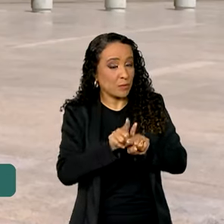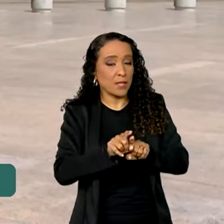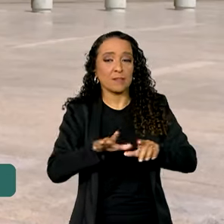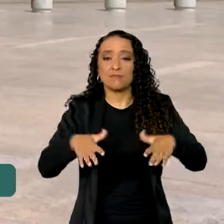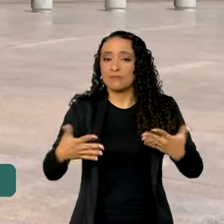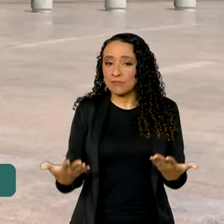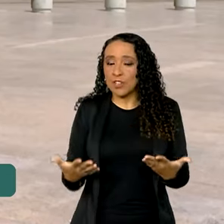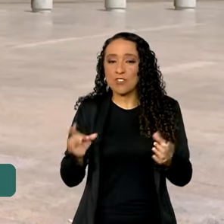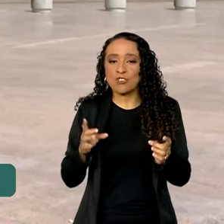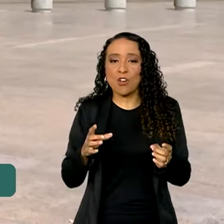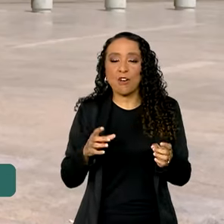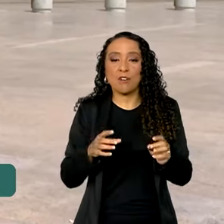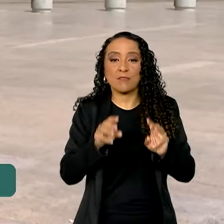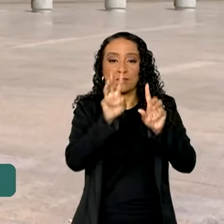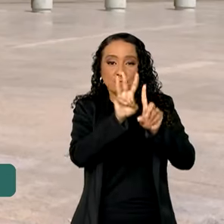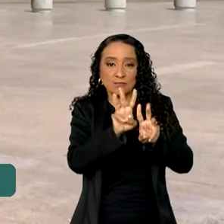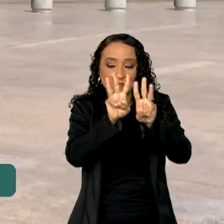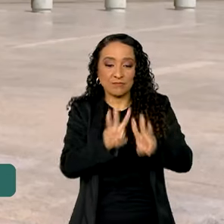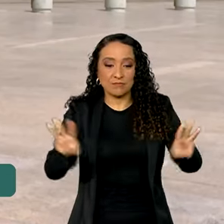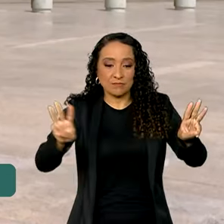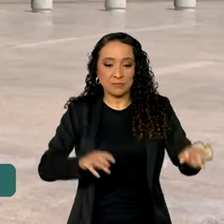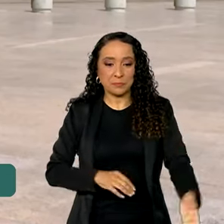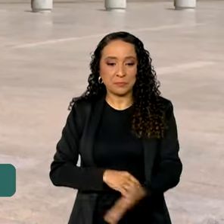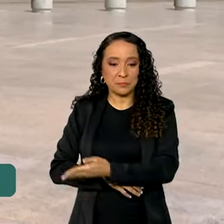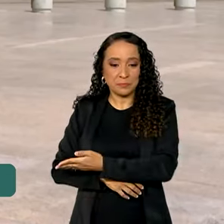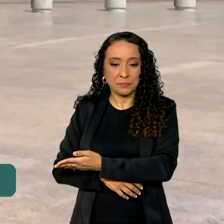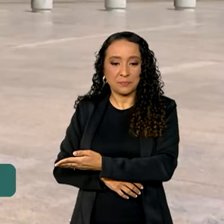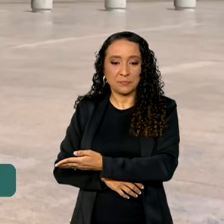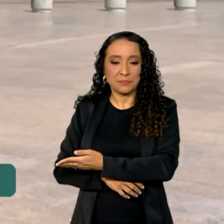só conferir aí o site